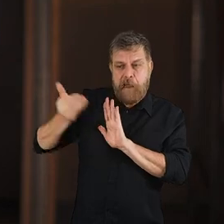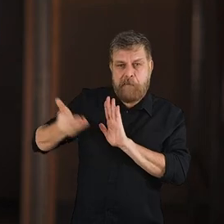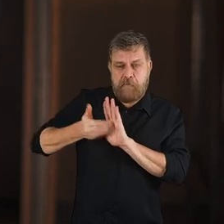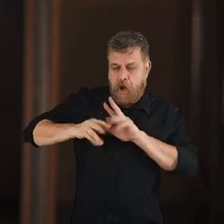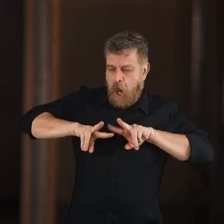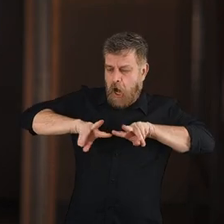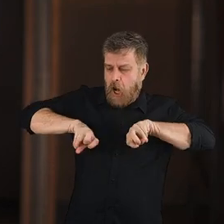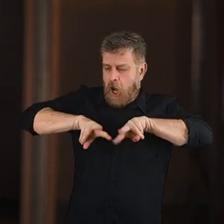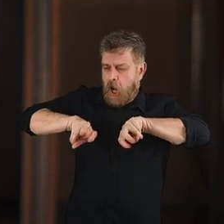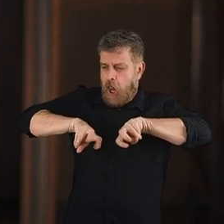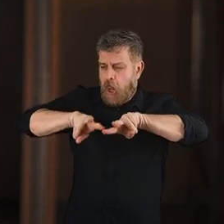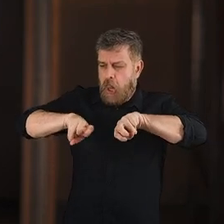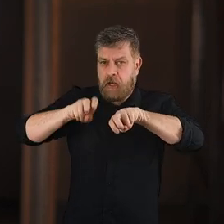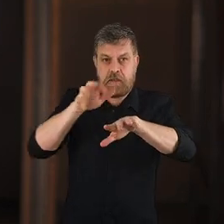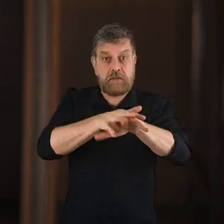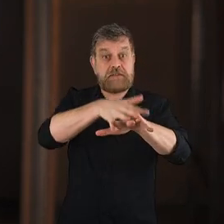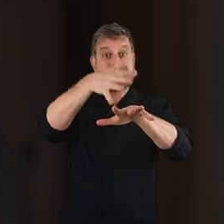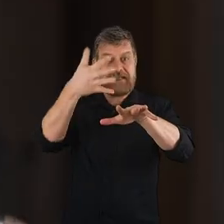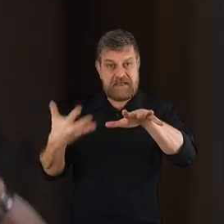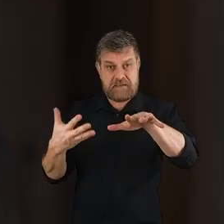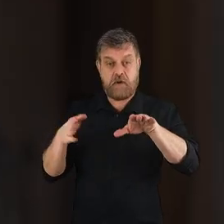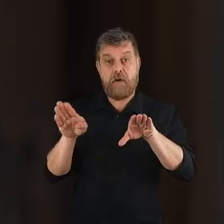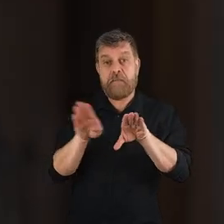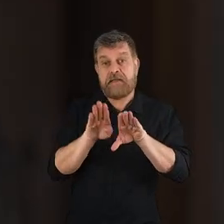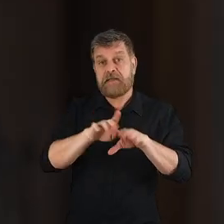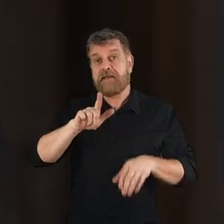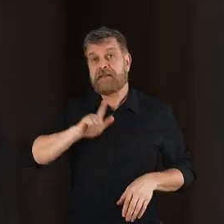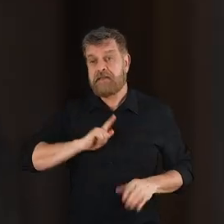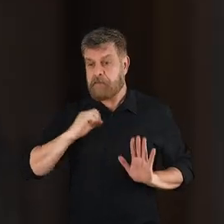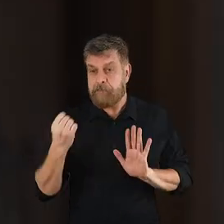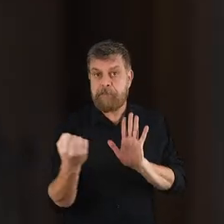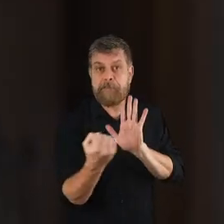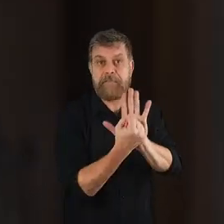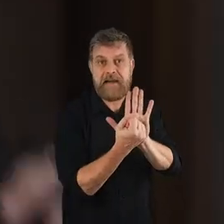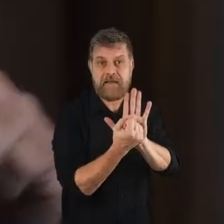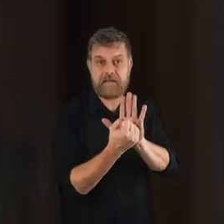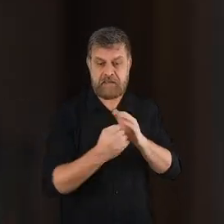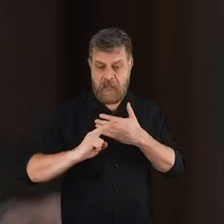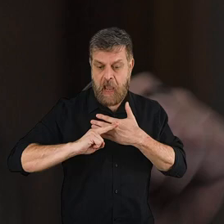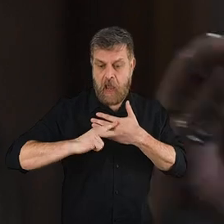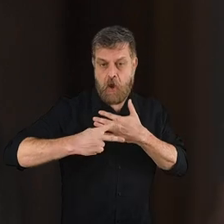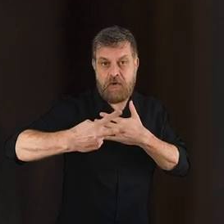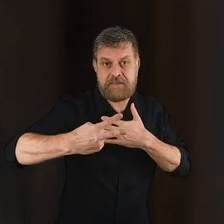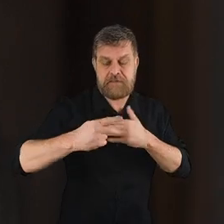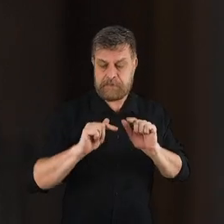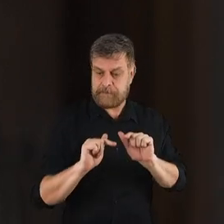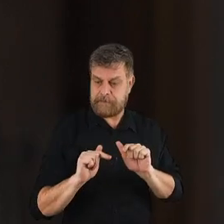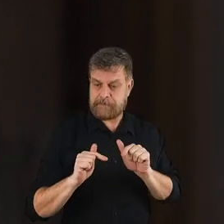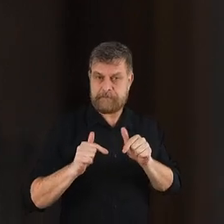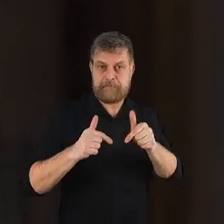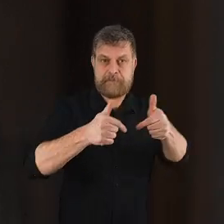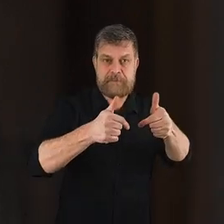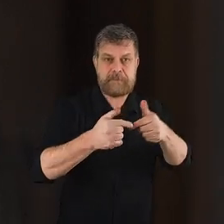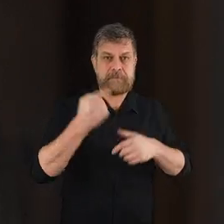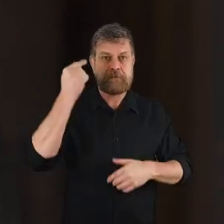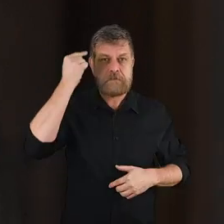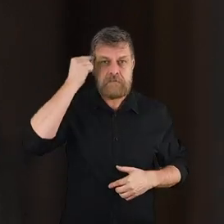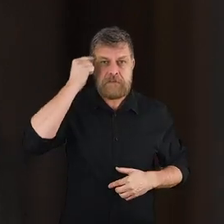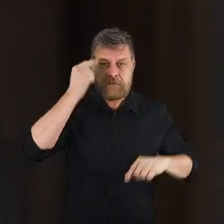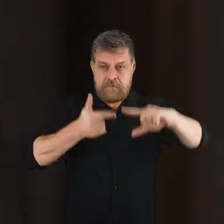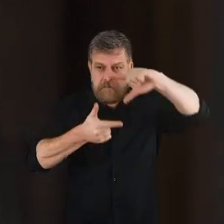exploração, de segregação, de exclusão, mas ele lega também as consequências da persistência desse